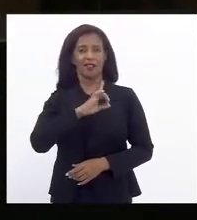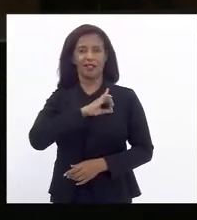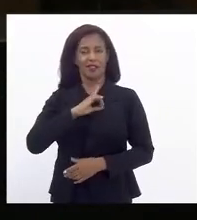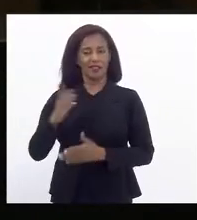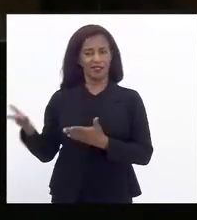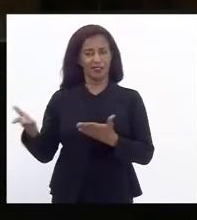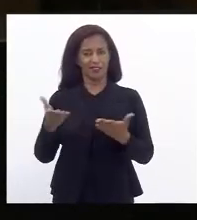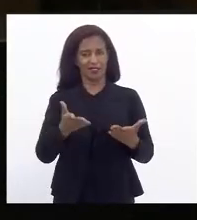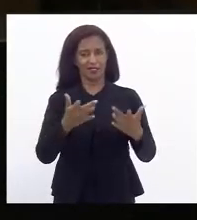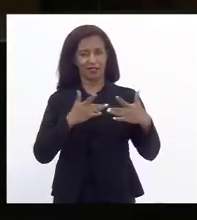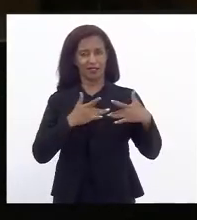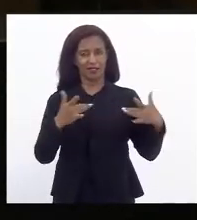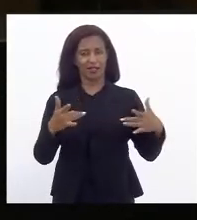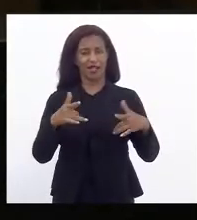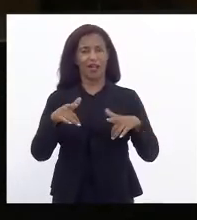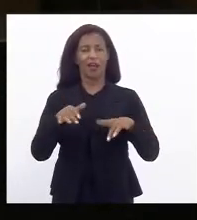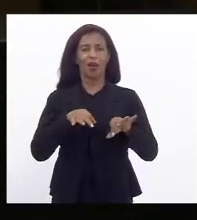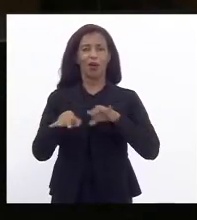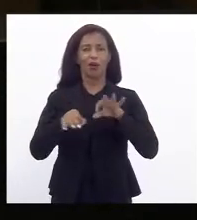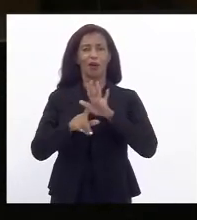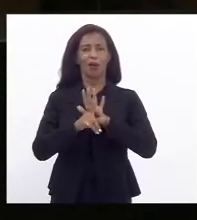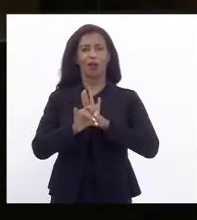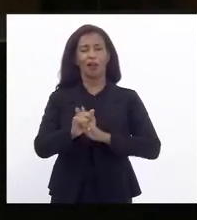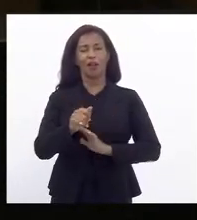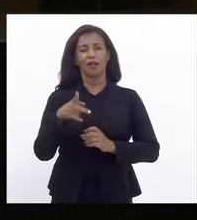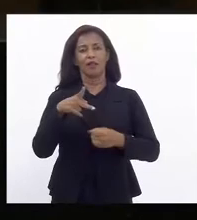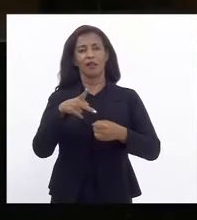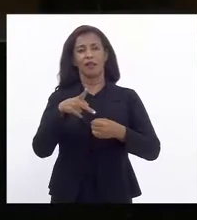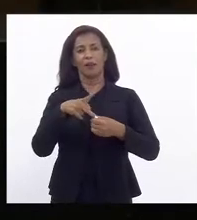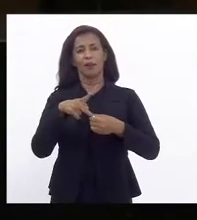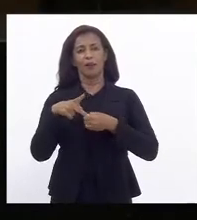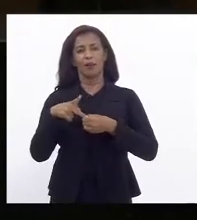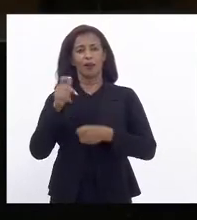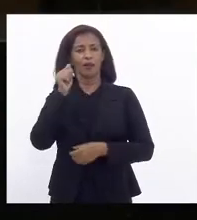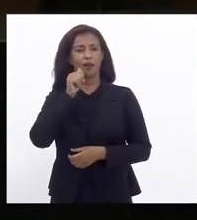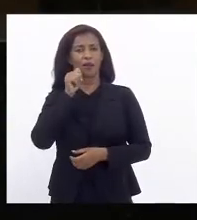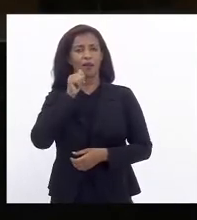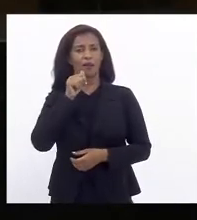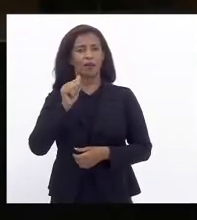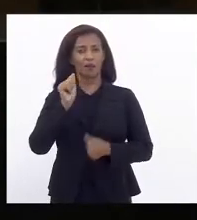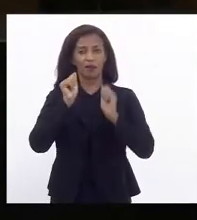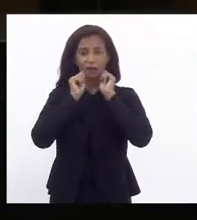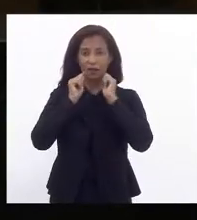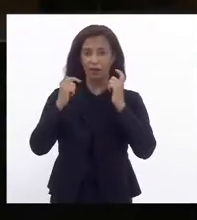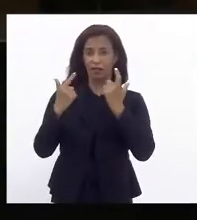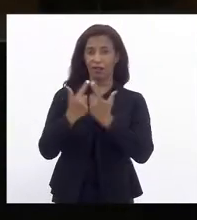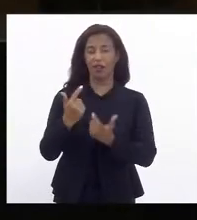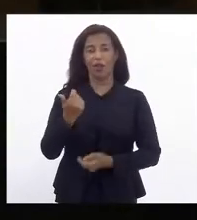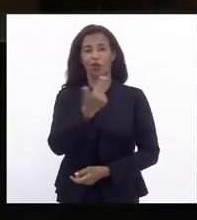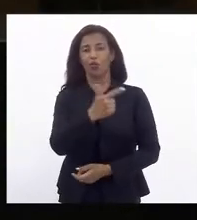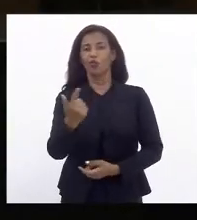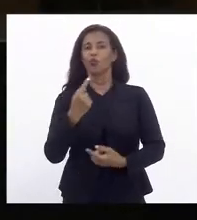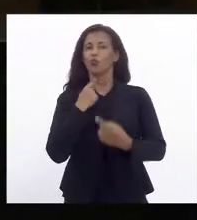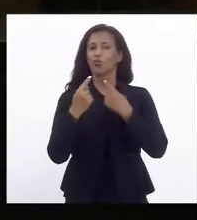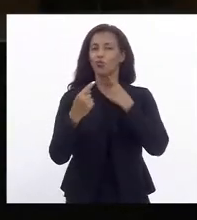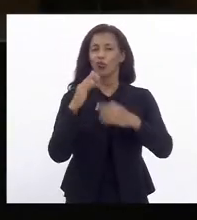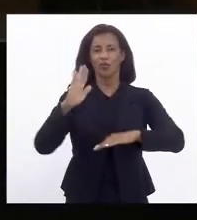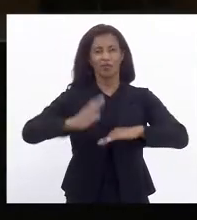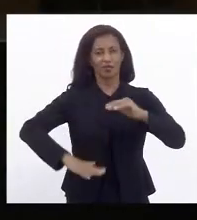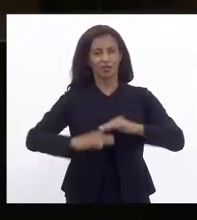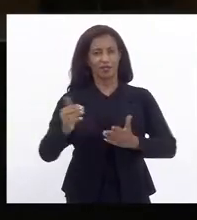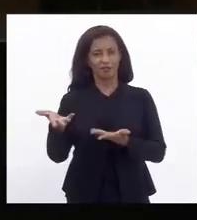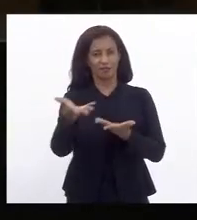em solidariedade ao projeto de lei da Procuradoria da Mulher na LERJ, eu não tenho a menor dúvida que esses